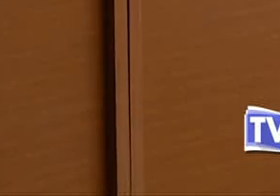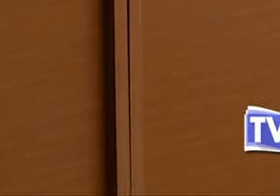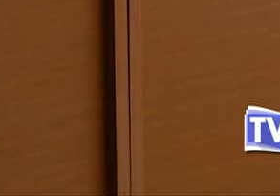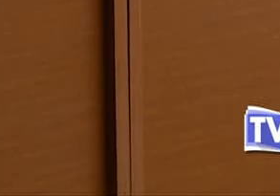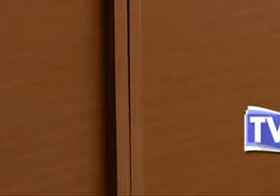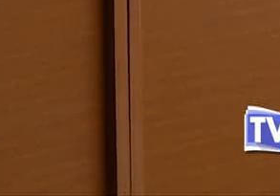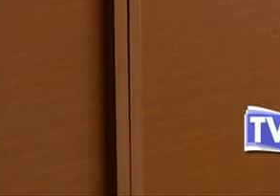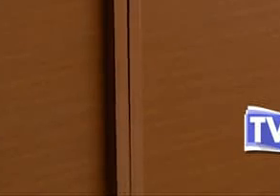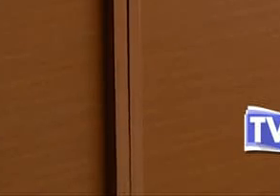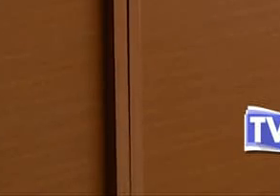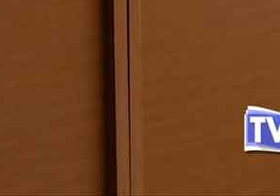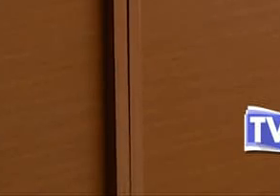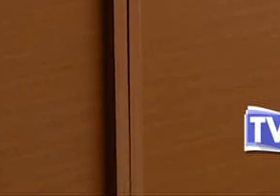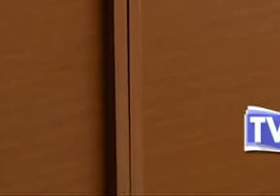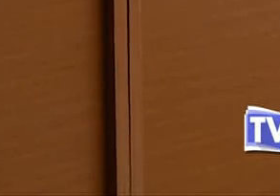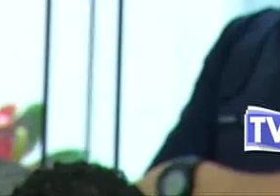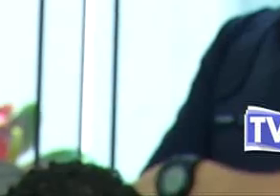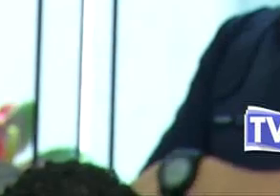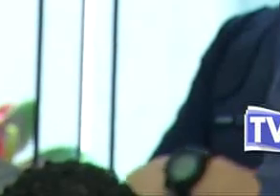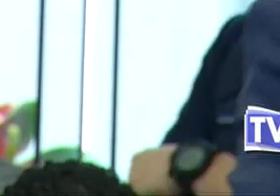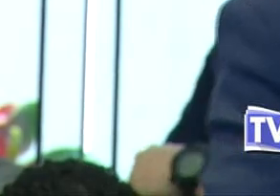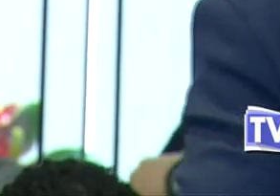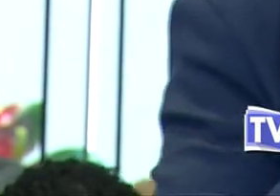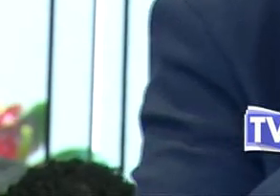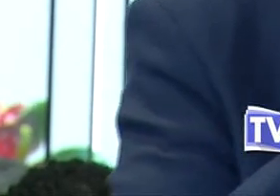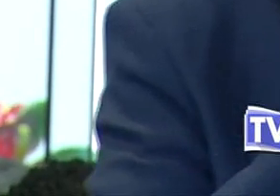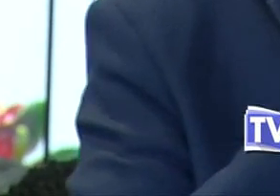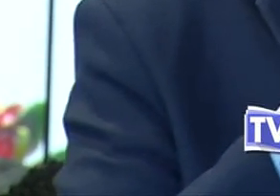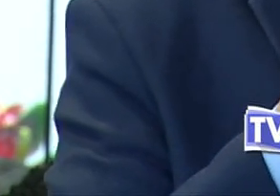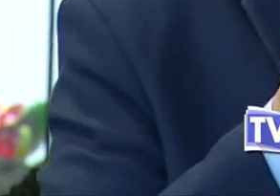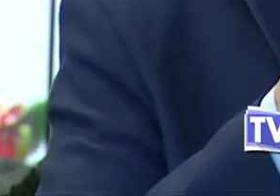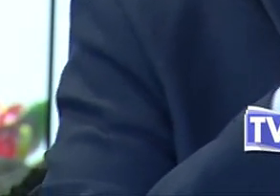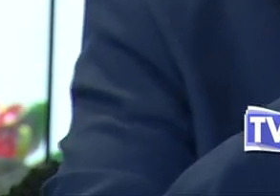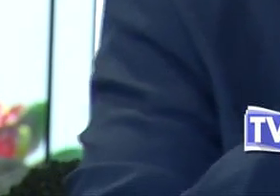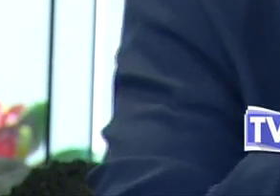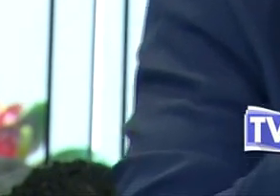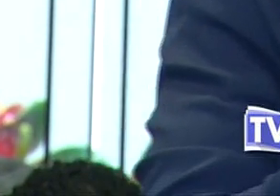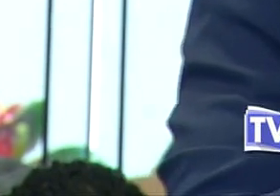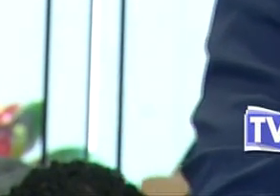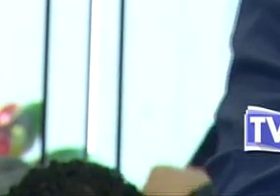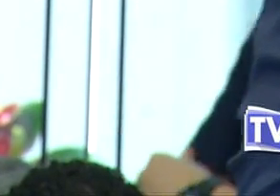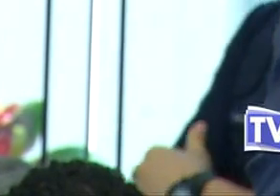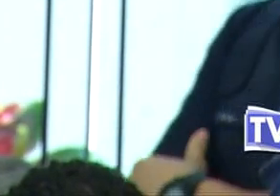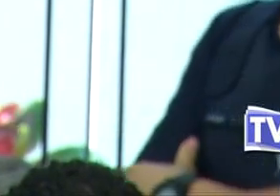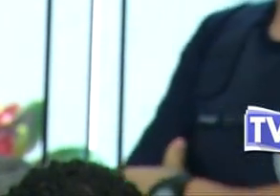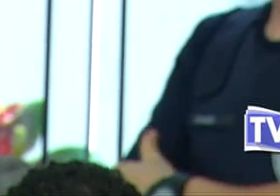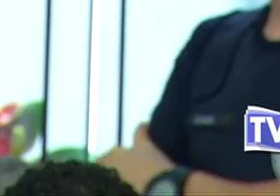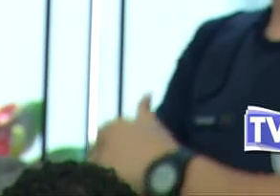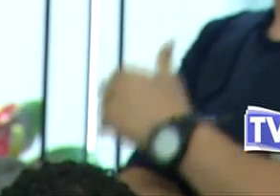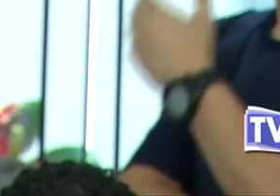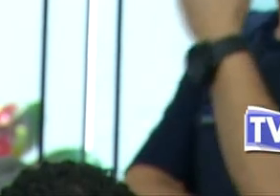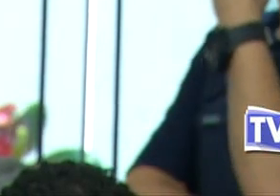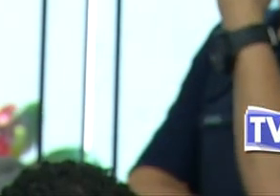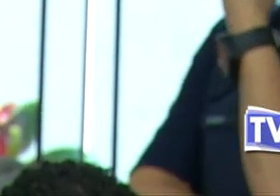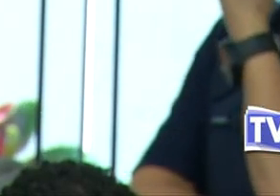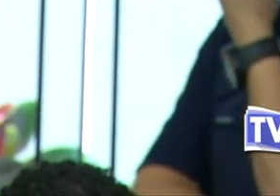Para a gente ter uma ideia, os números não são exatos, eu posso errar por um ou dois, mas em todo o ano passado